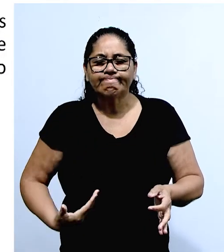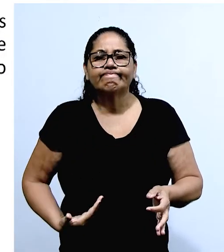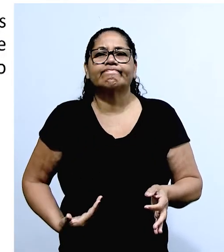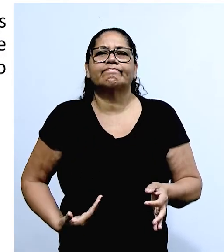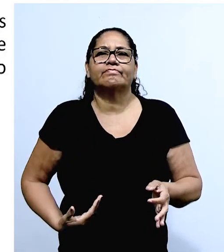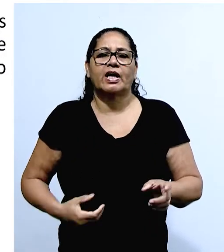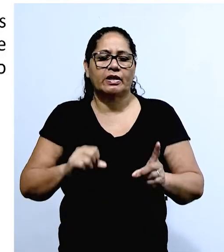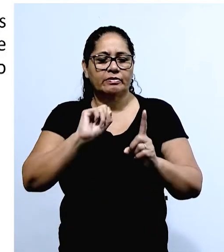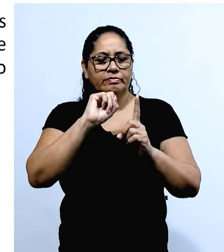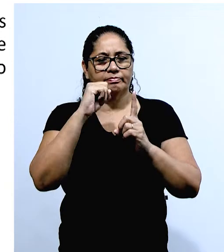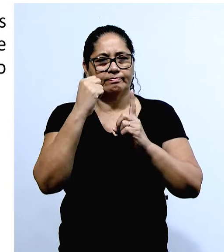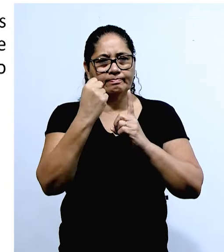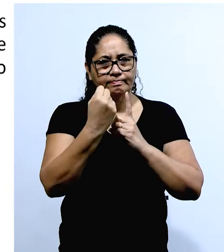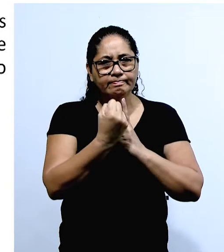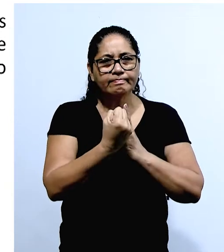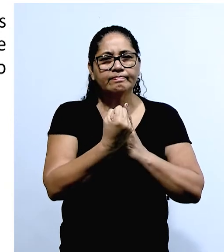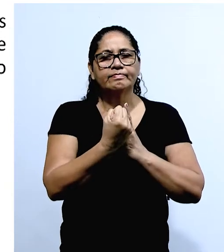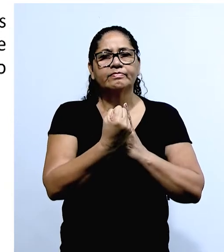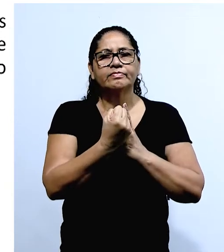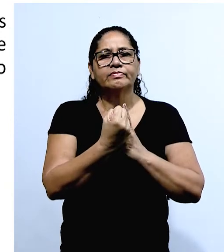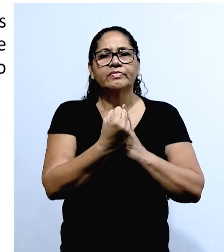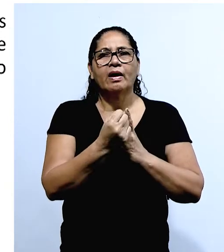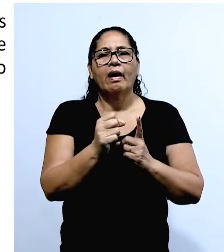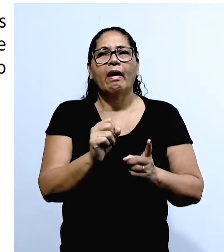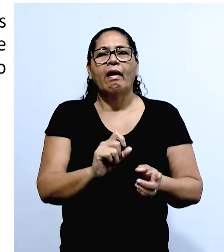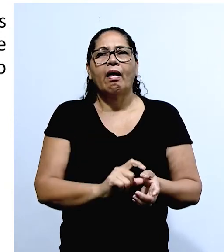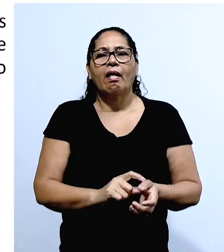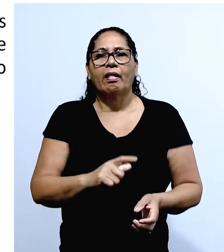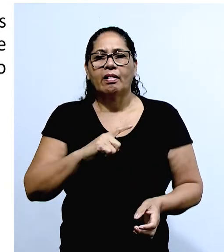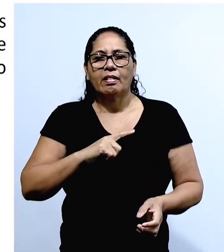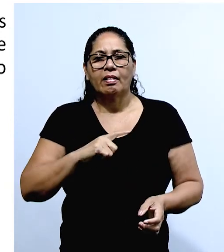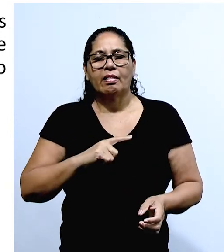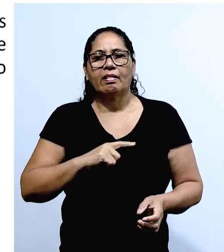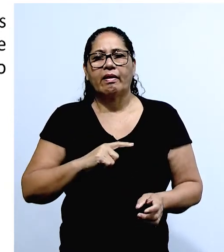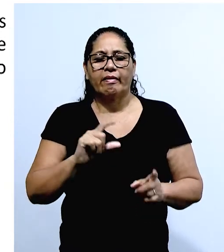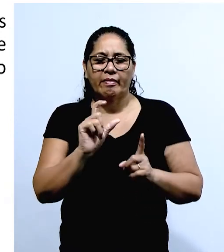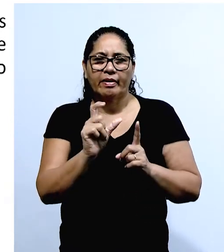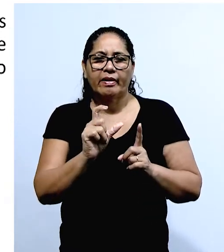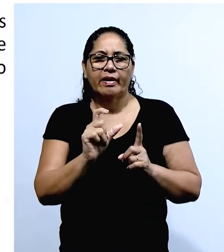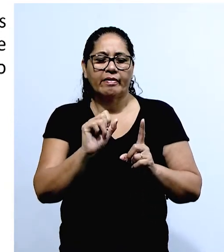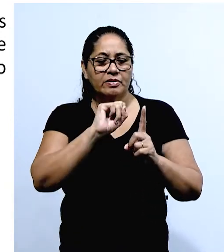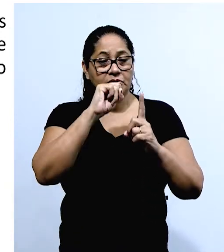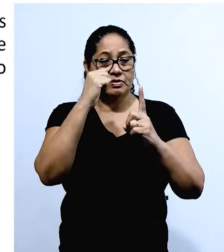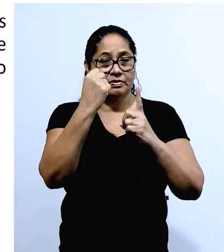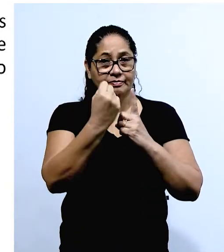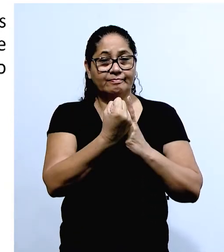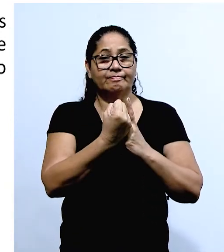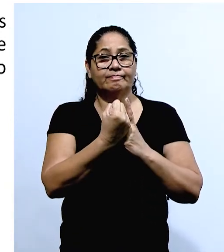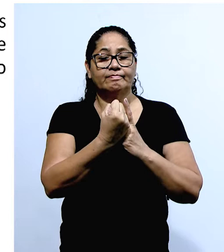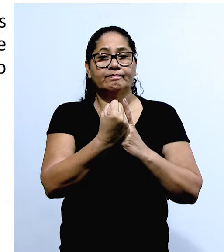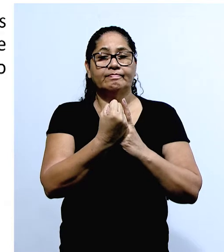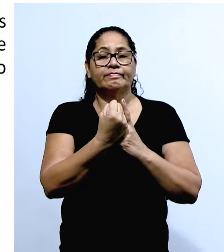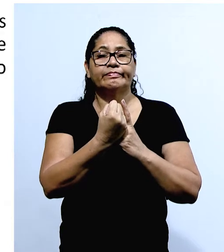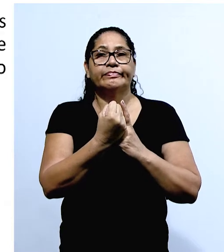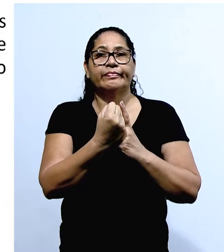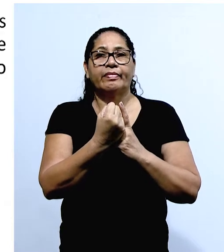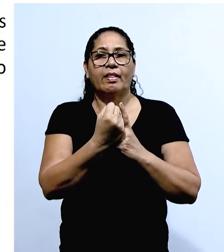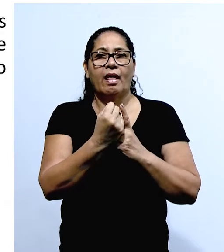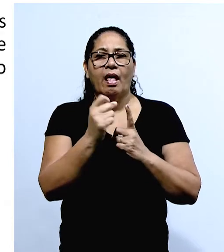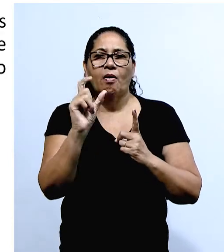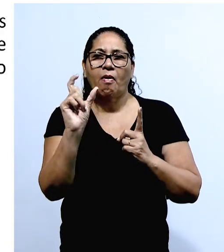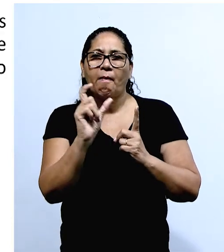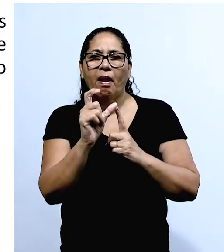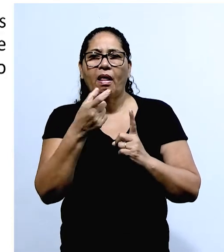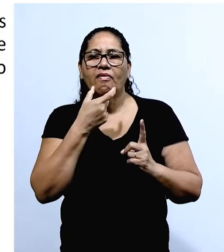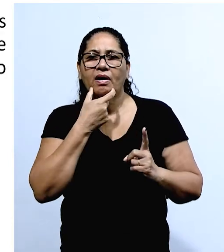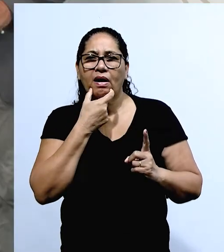benefício de quem? Da sociedade. E aí tem uma palavrinha aqui que é interessante, a sociedade ela tem uma visão de stakeholder, né, que a gente viu